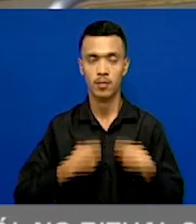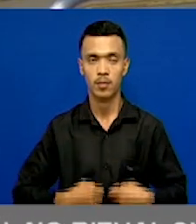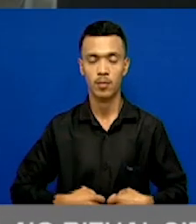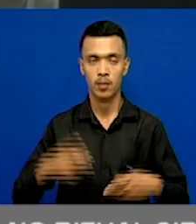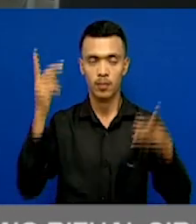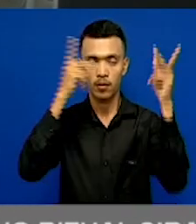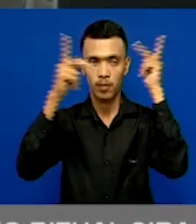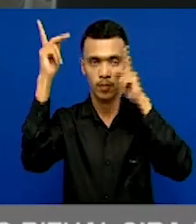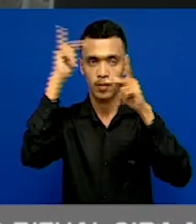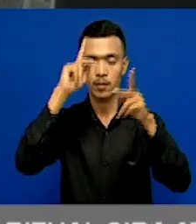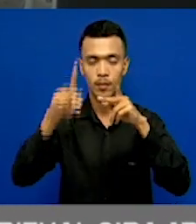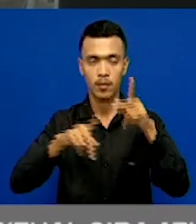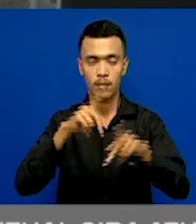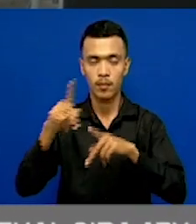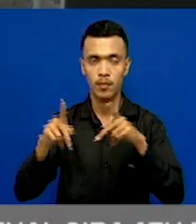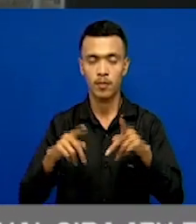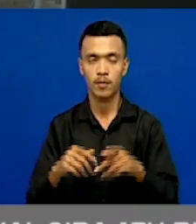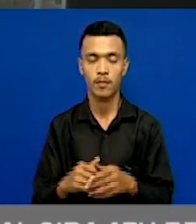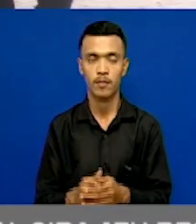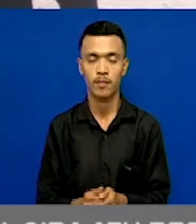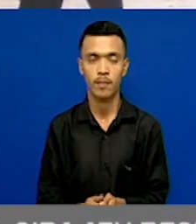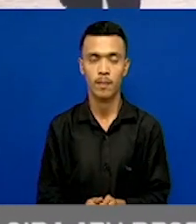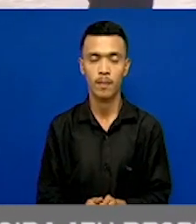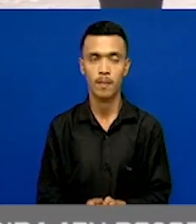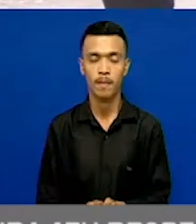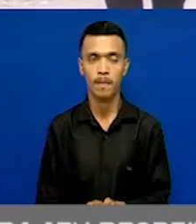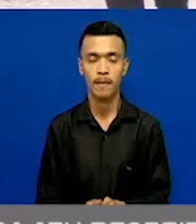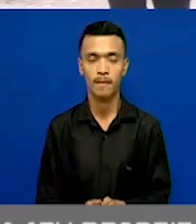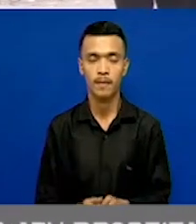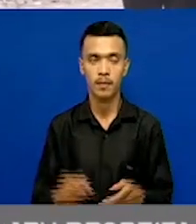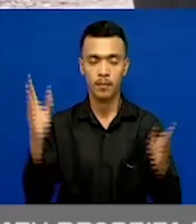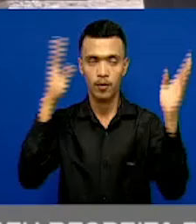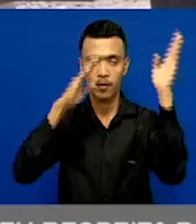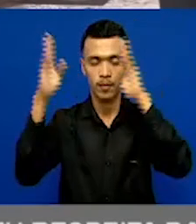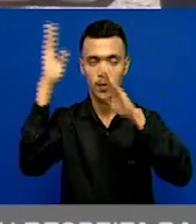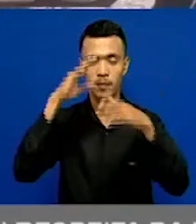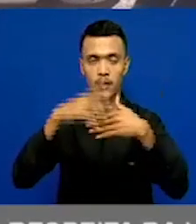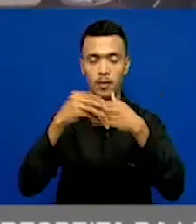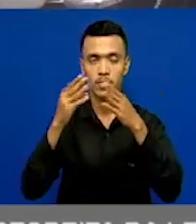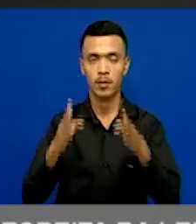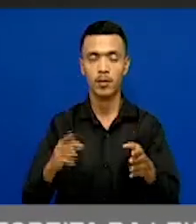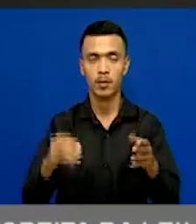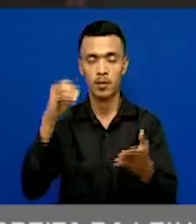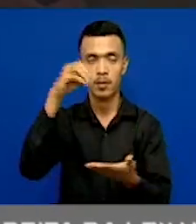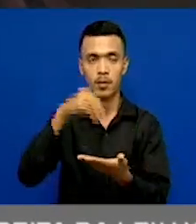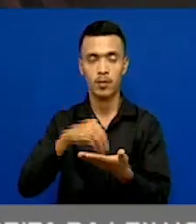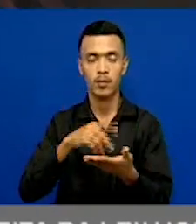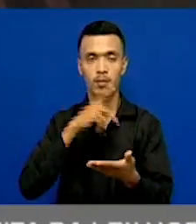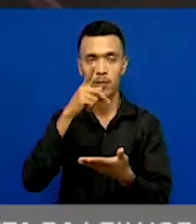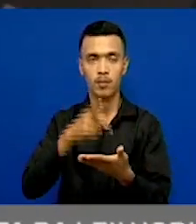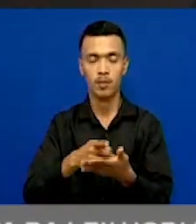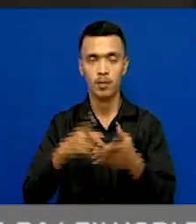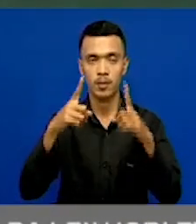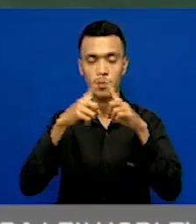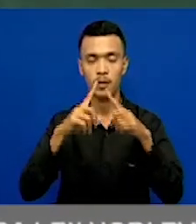preocupação para povo e a Suku Sagadate. O problema né, autoridade Suku né, hato ona pedido para posto administrativo